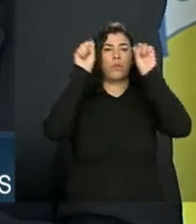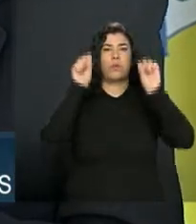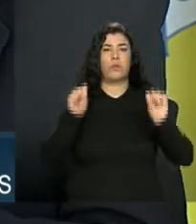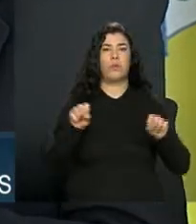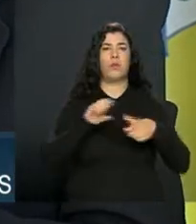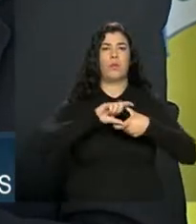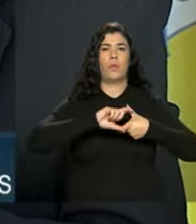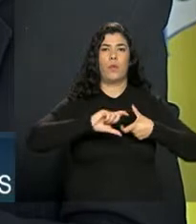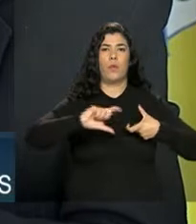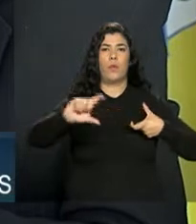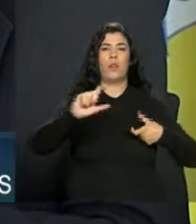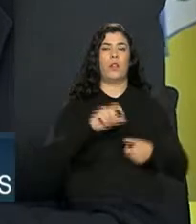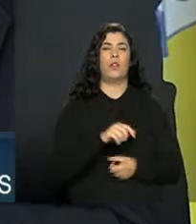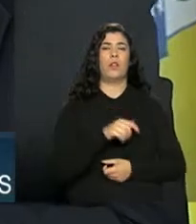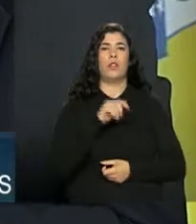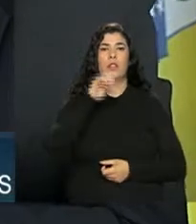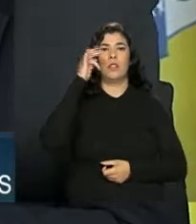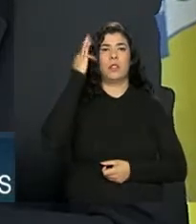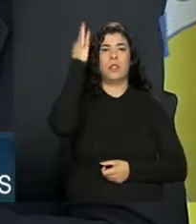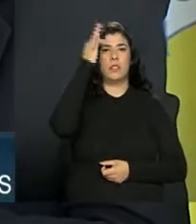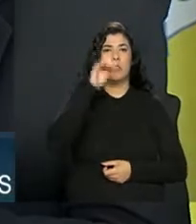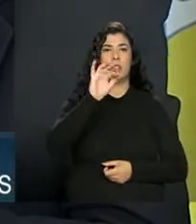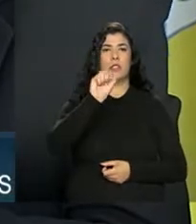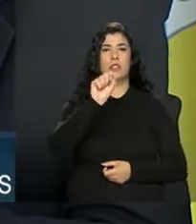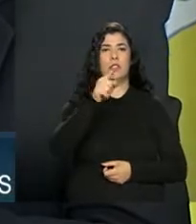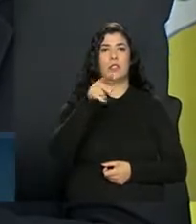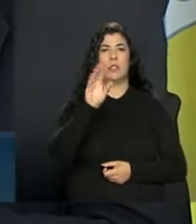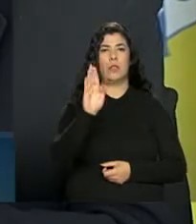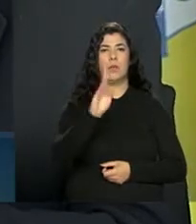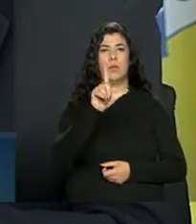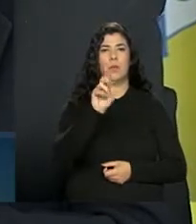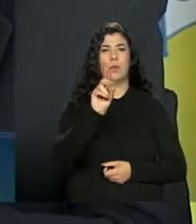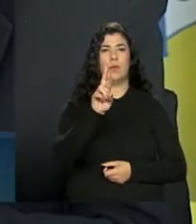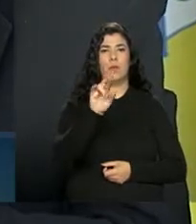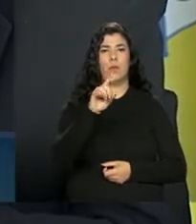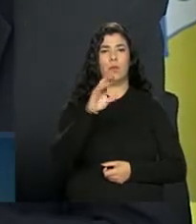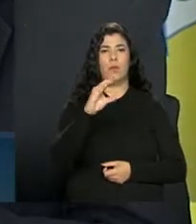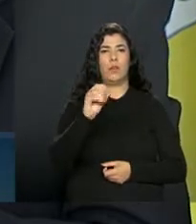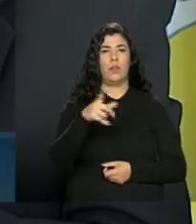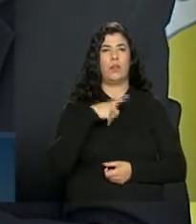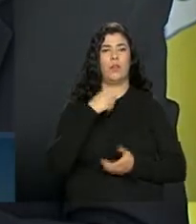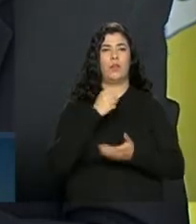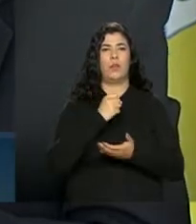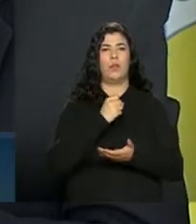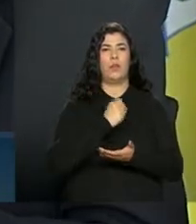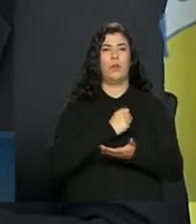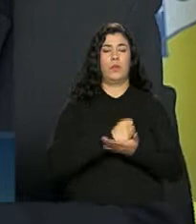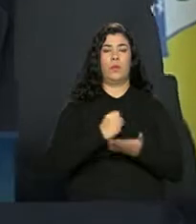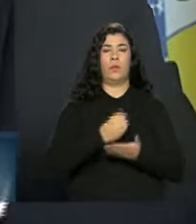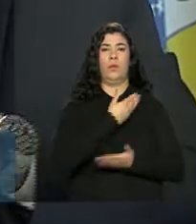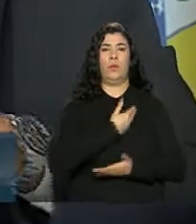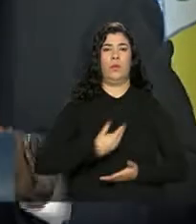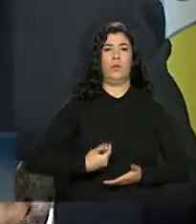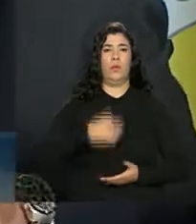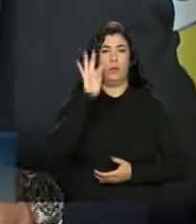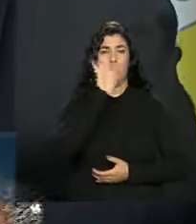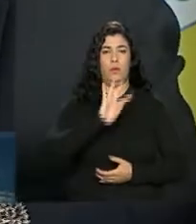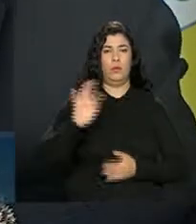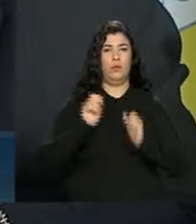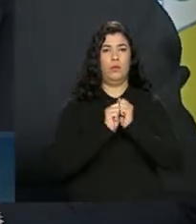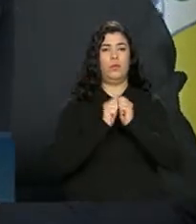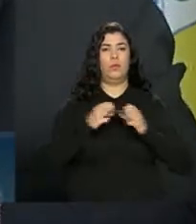Dois Bilhões e meio de reais que o governo federal contratou no final do ano passado através do ministério das cidades